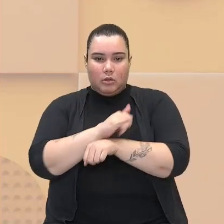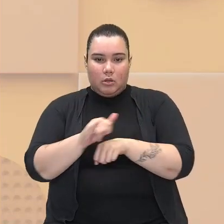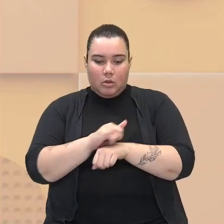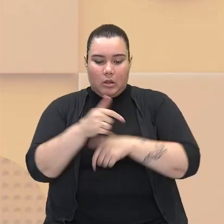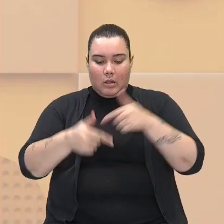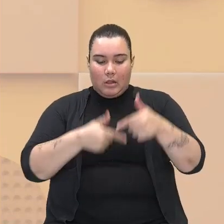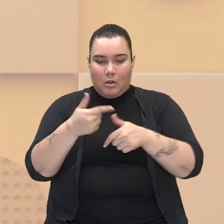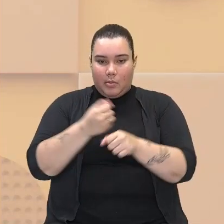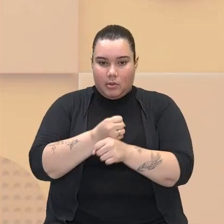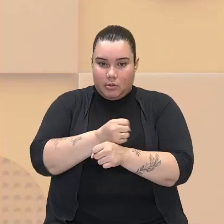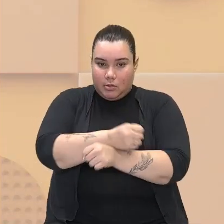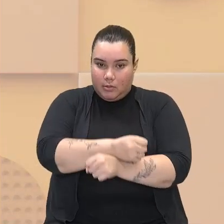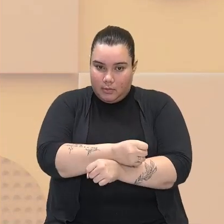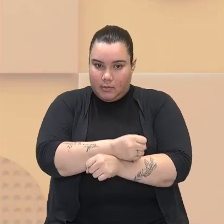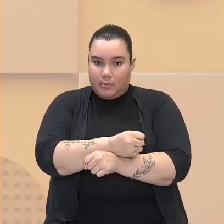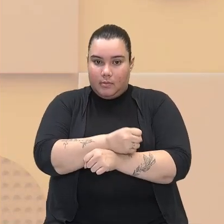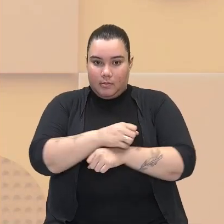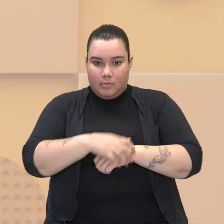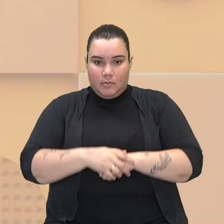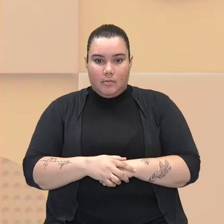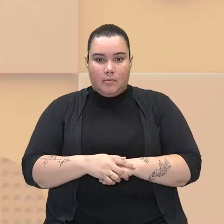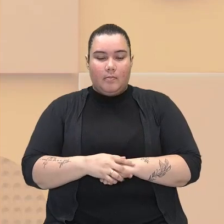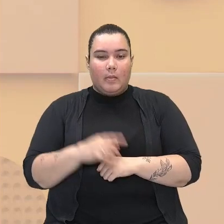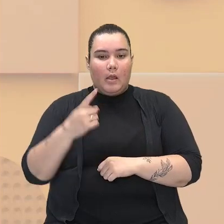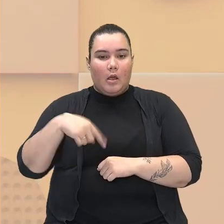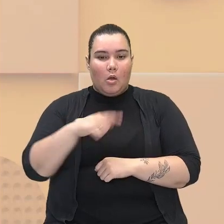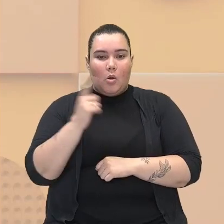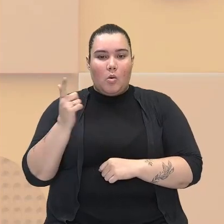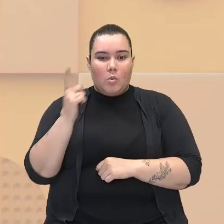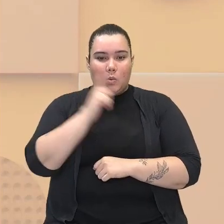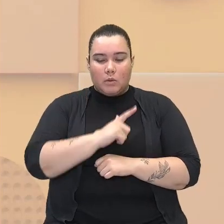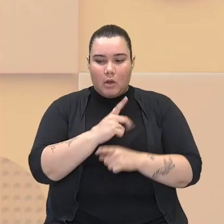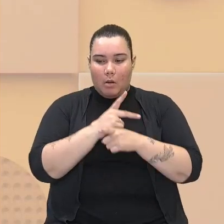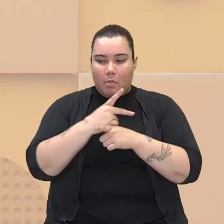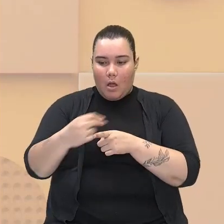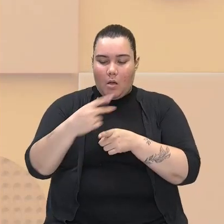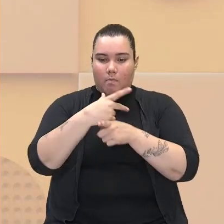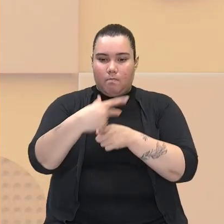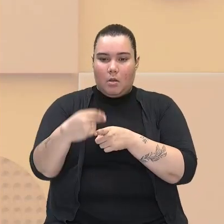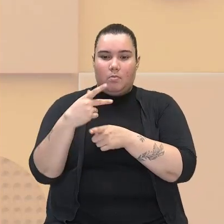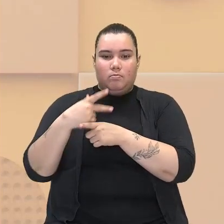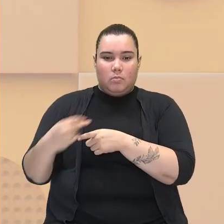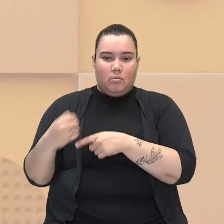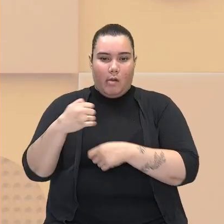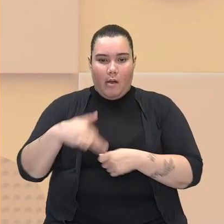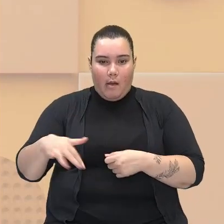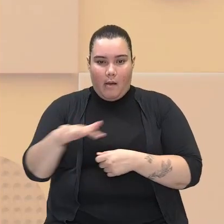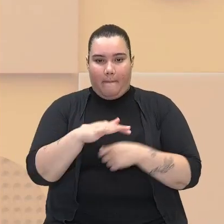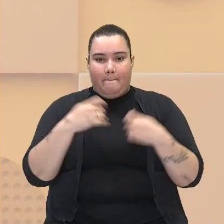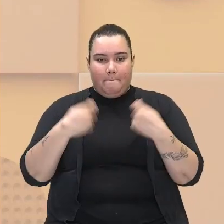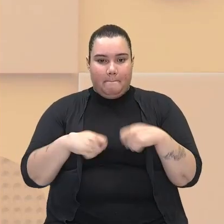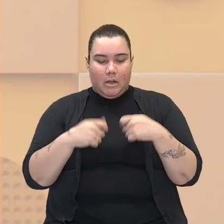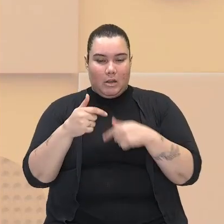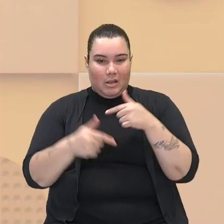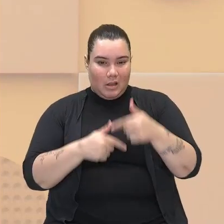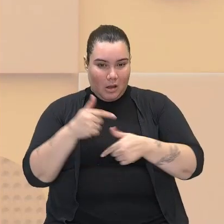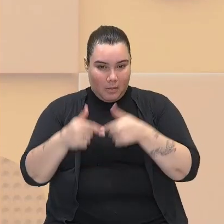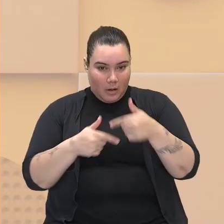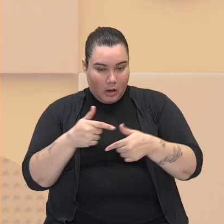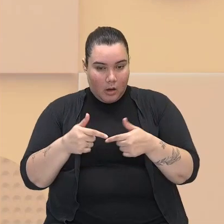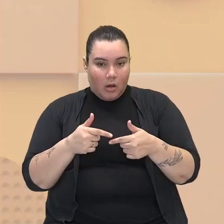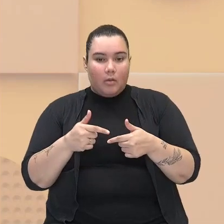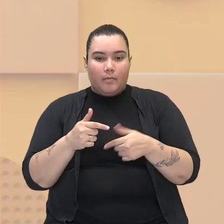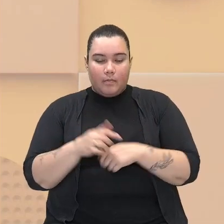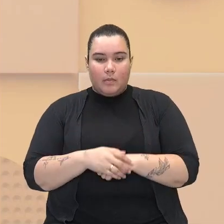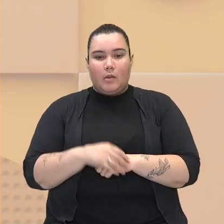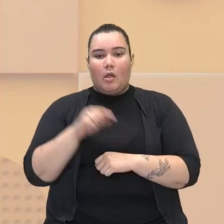trabalho escravizado e conquista territórios que precisam de mão de obra para o trabalho, ele vai